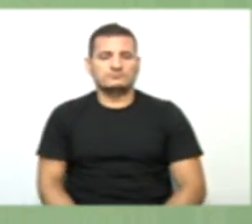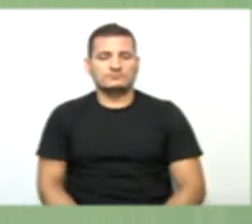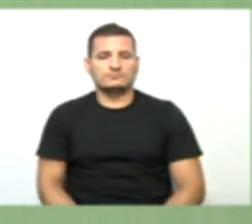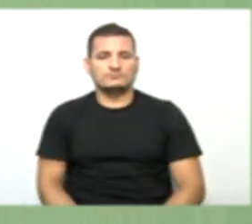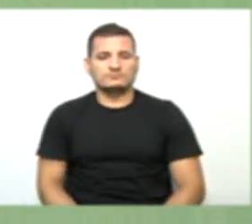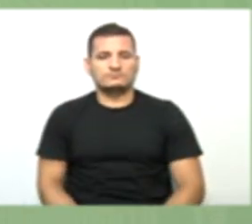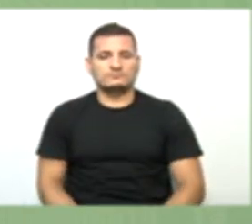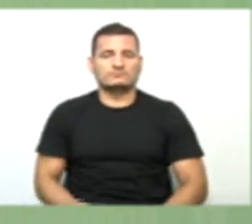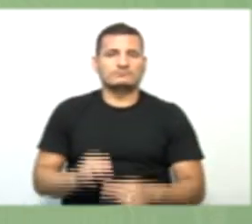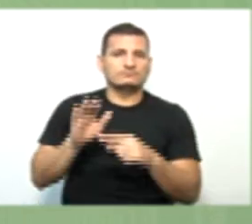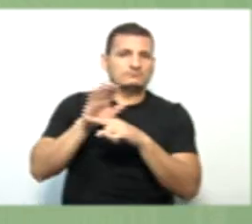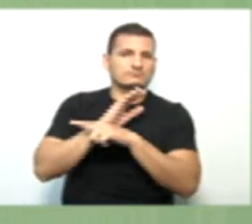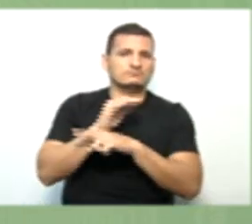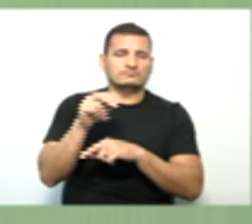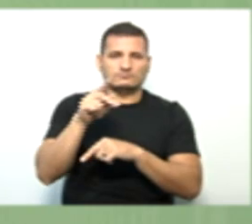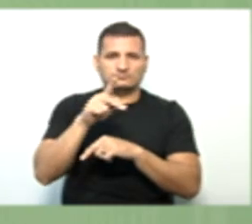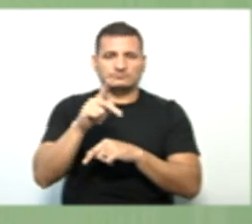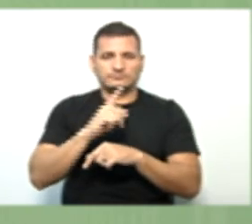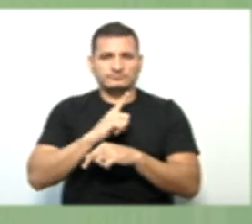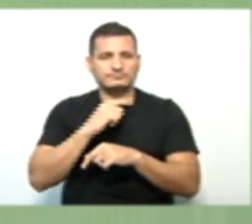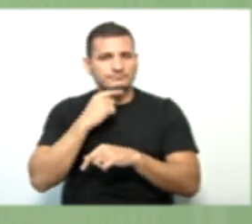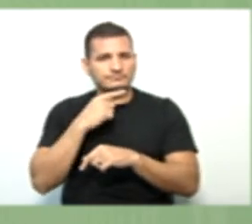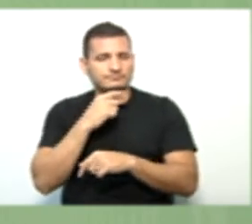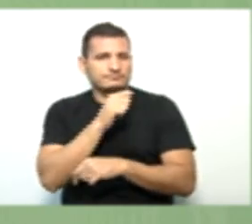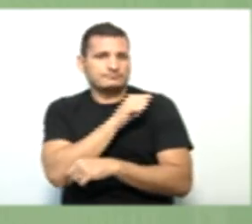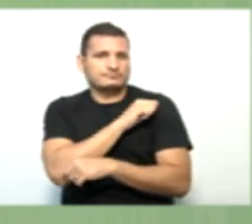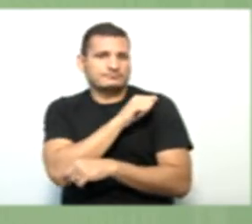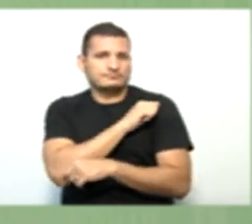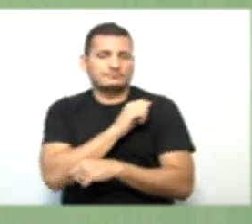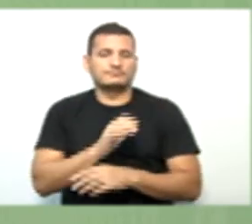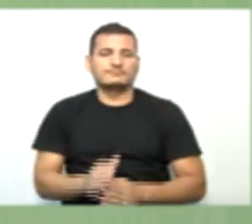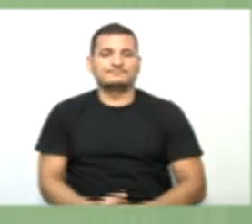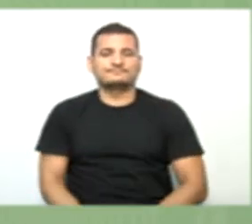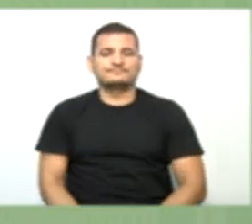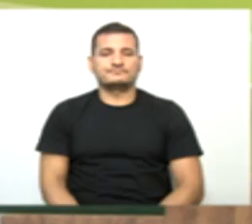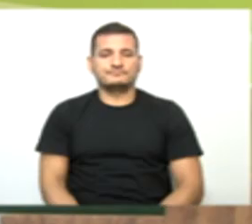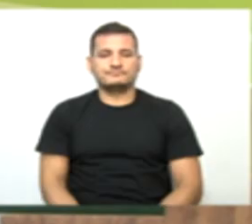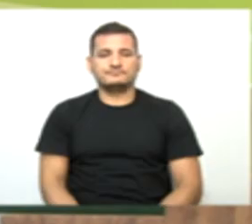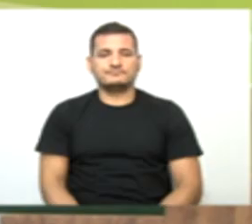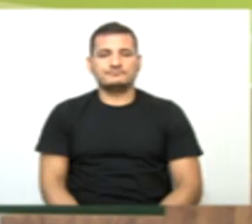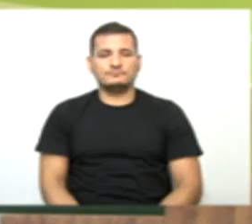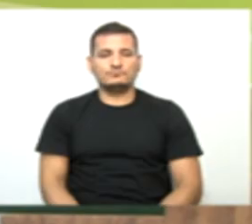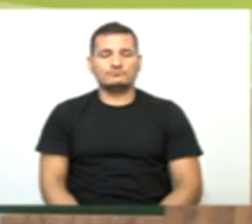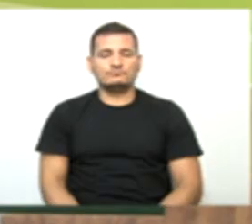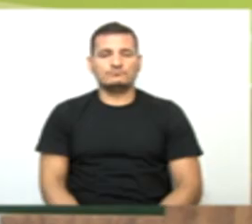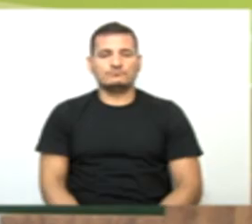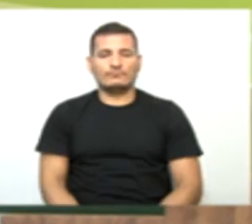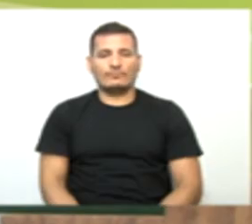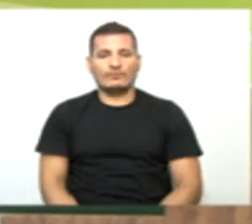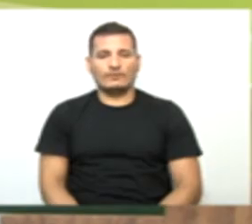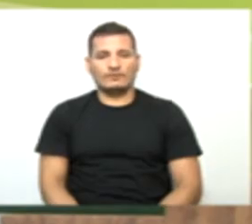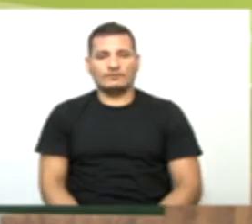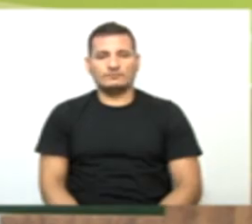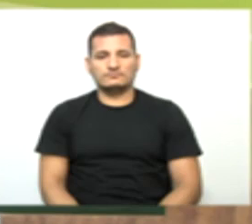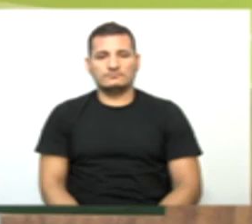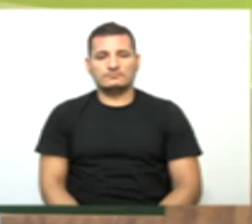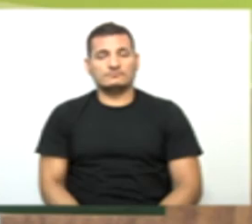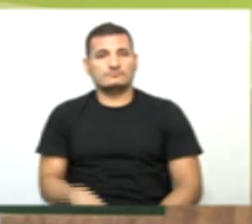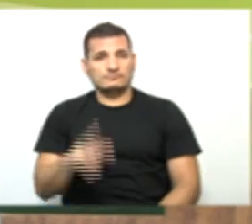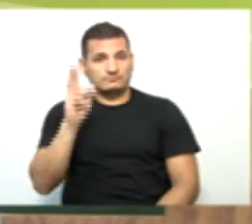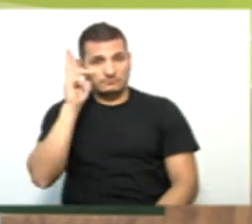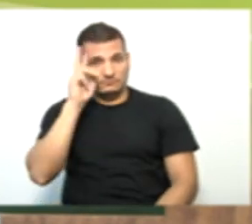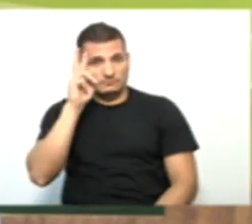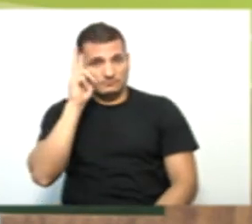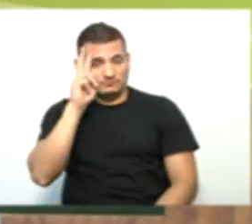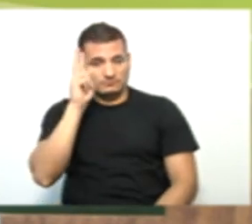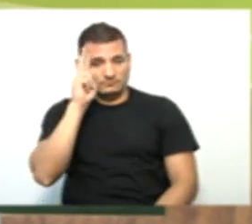Alguma consideração, professor Eduardo? Queria aqui ressaltar que desde o momento que a gente